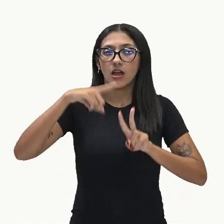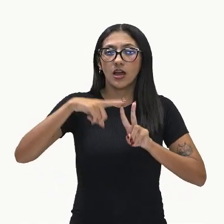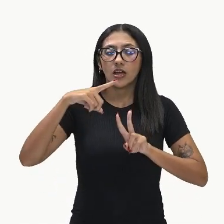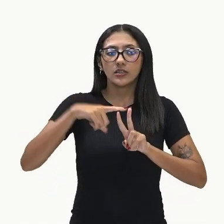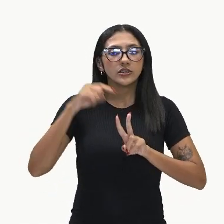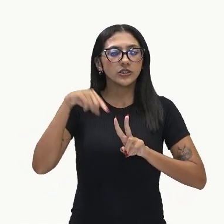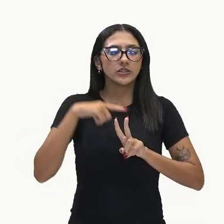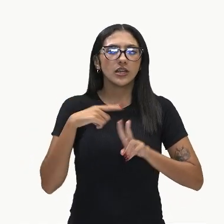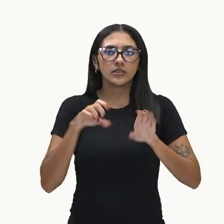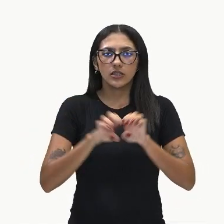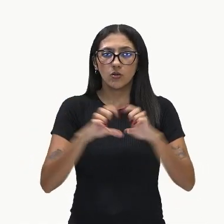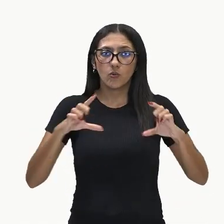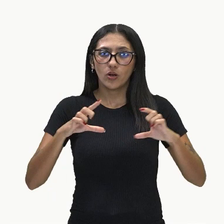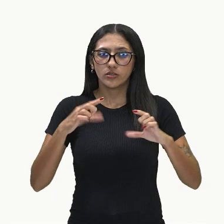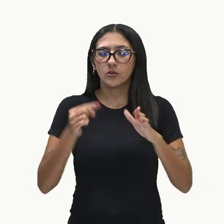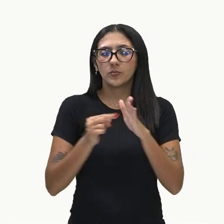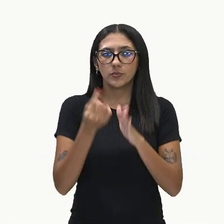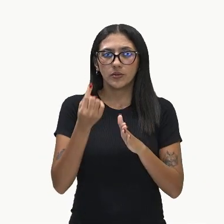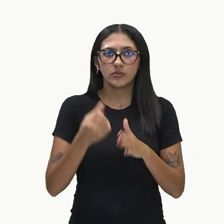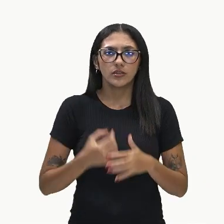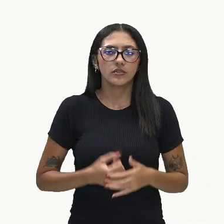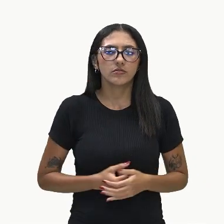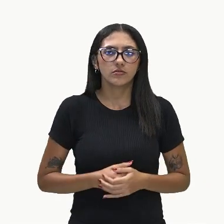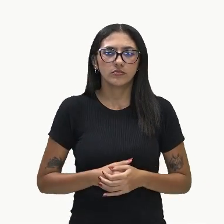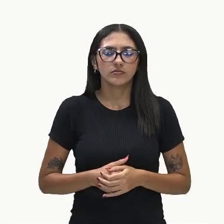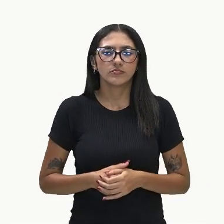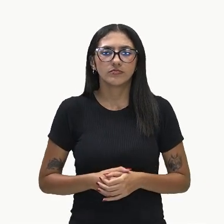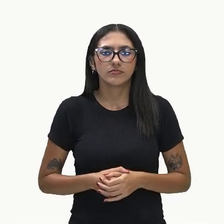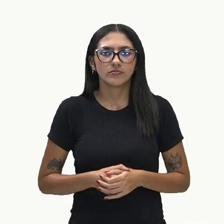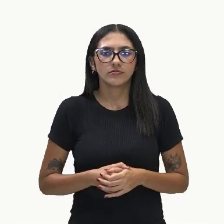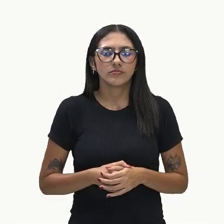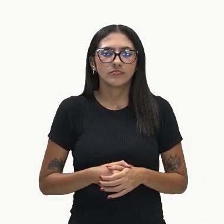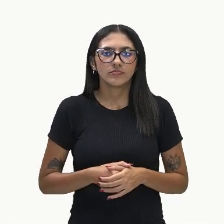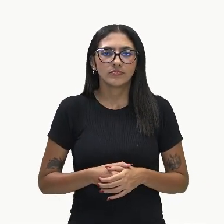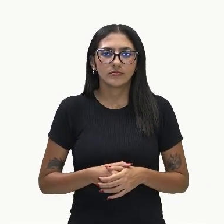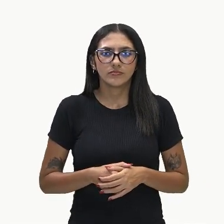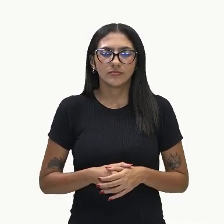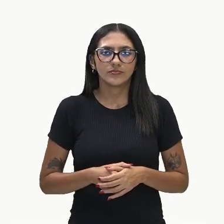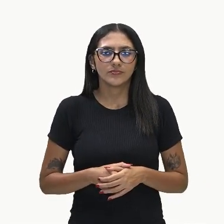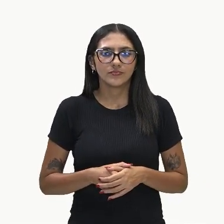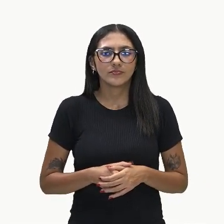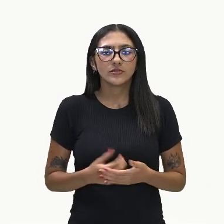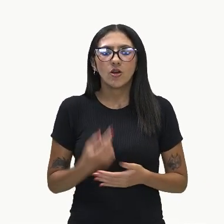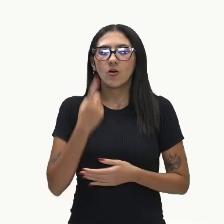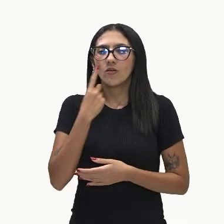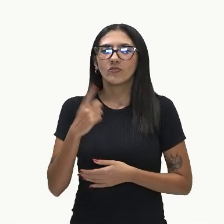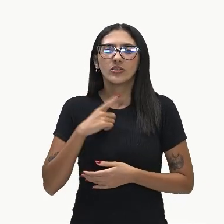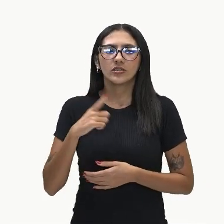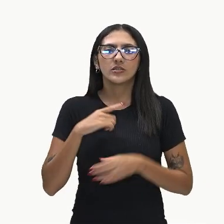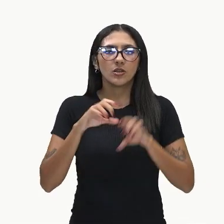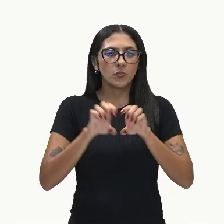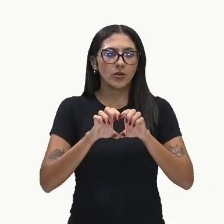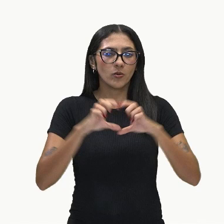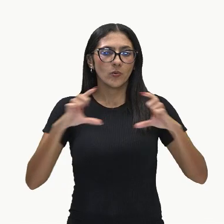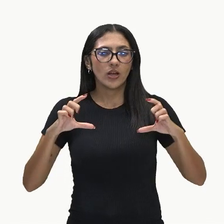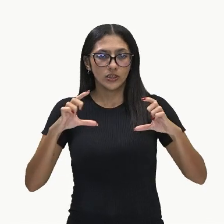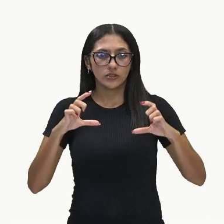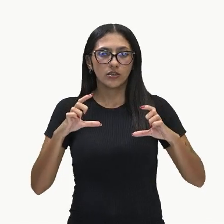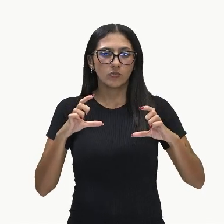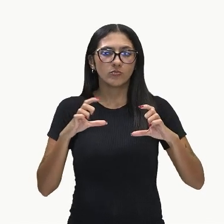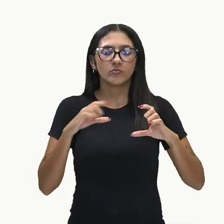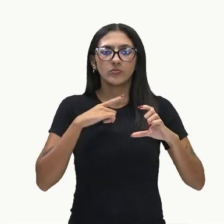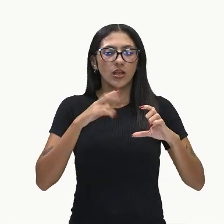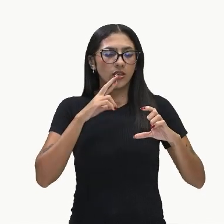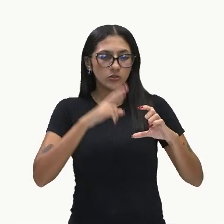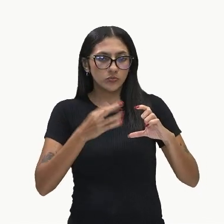nossa equação. E como assim, professor? Eu sei que isso aqui tornou-se uma sentença verdadeira.